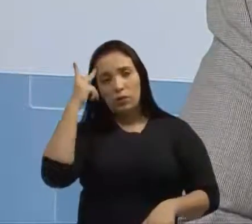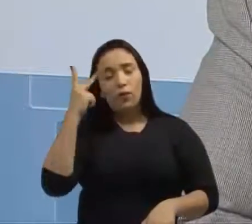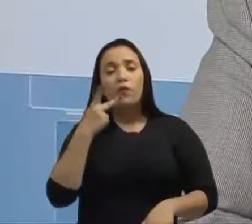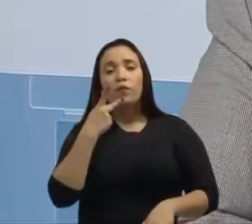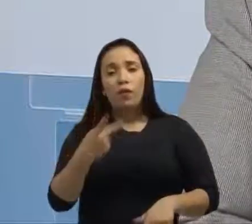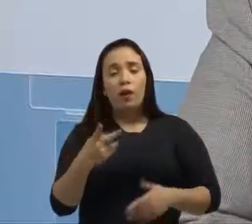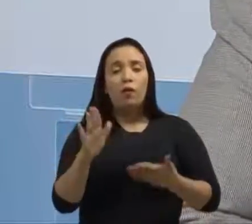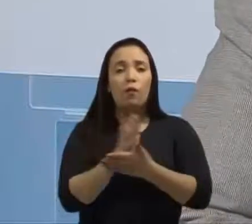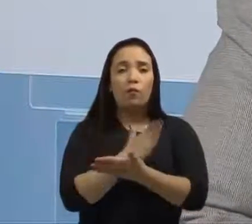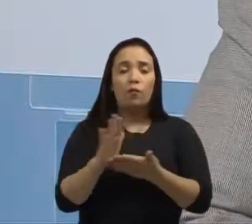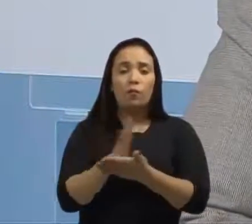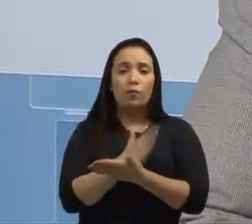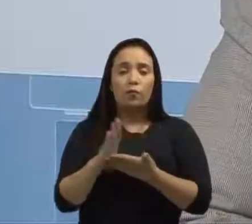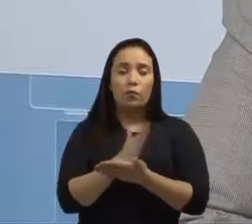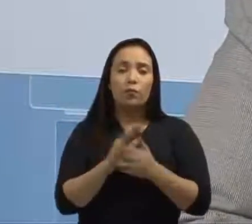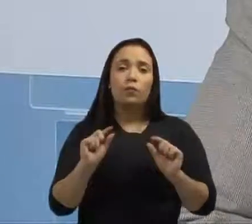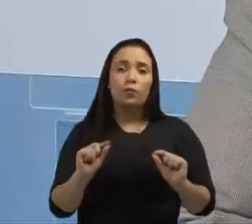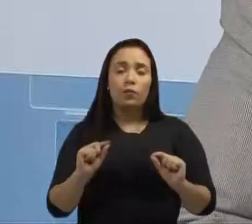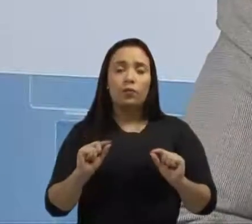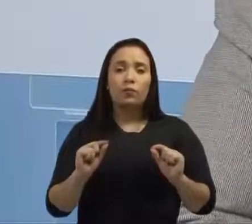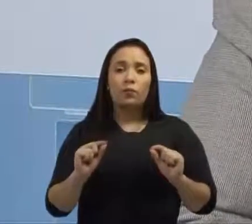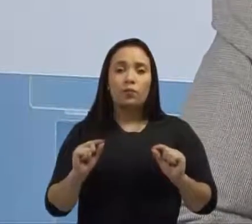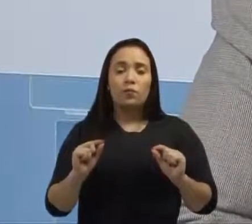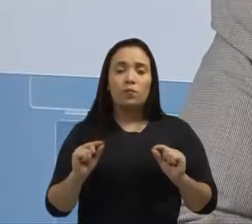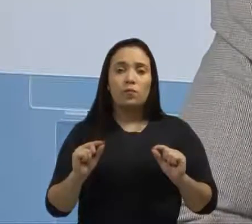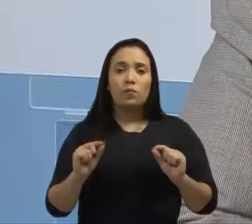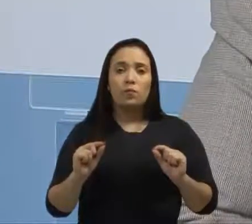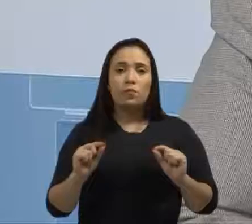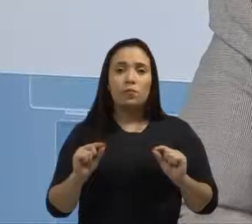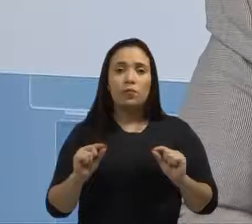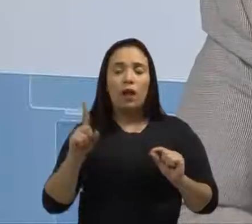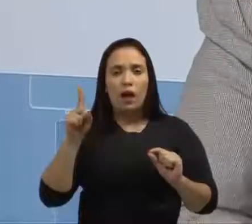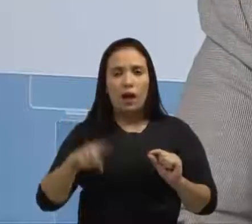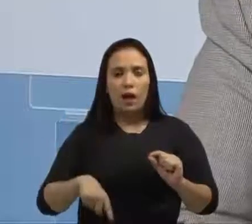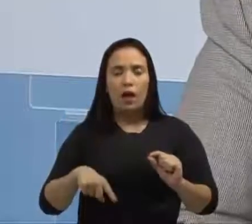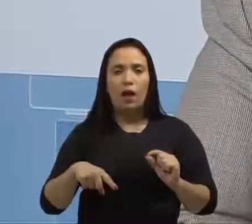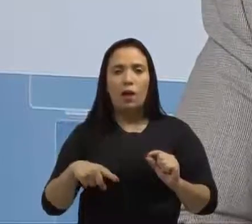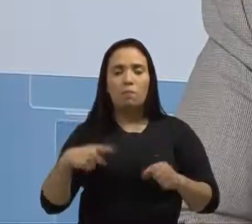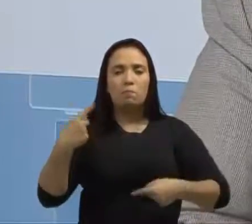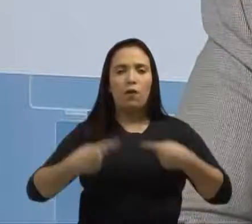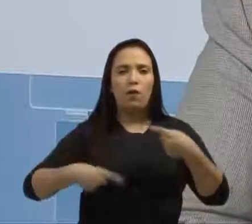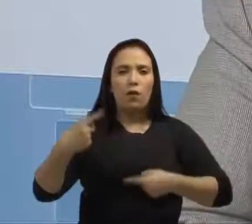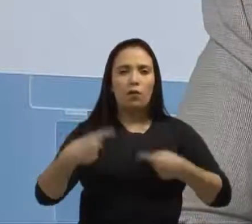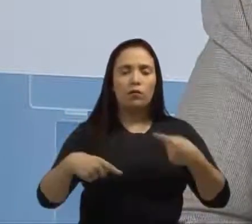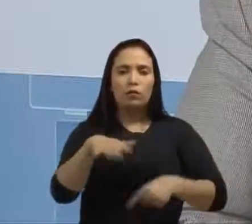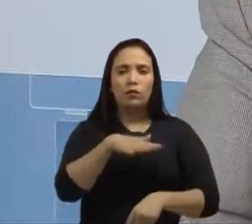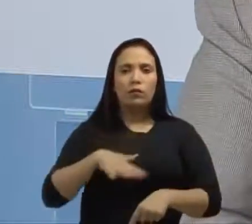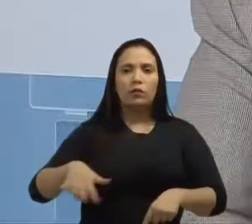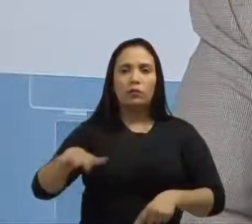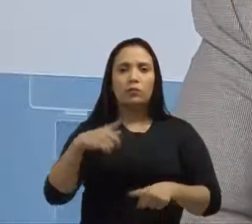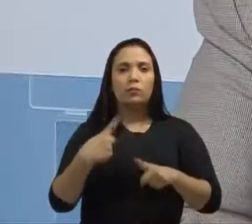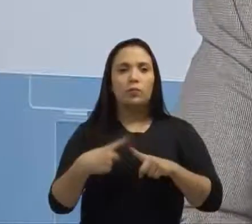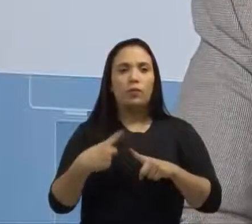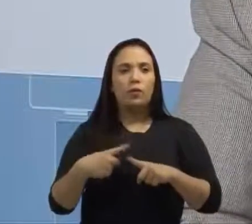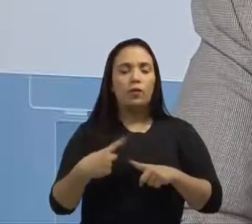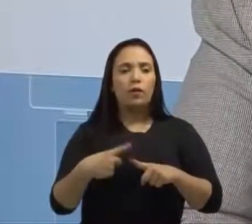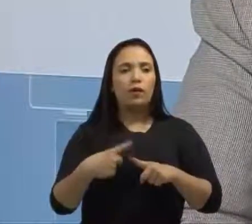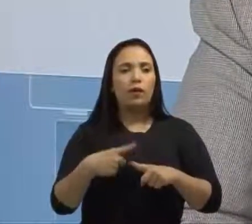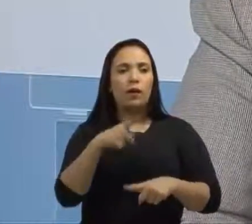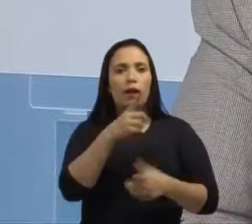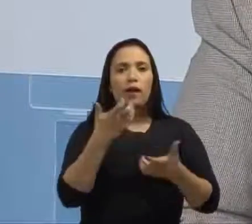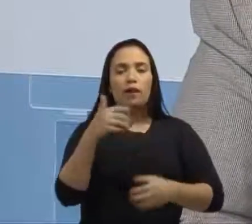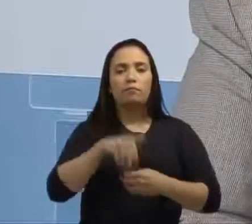de novo, né? Tem gente dizendo, Luiz, aí eu quero a tua opinião, que é um movimento político, porque ele voltou a se recuperar nas